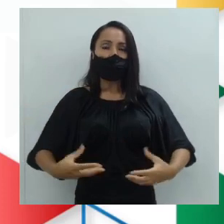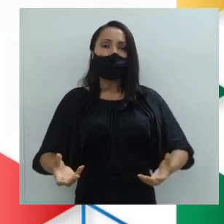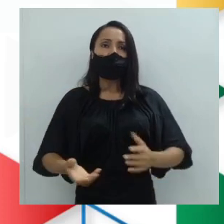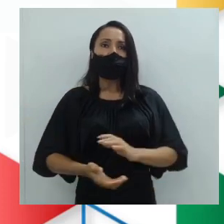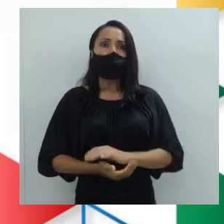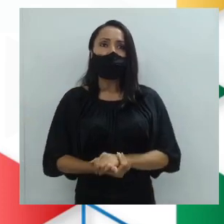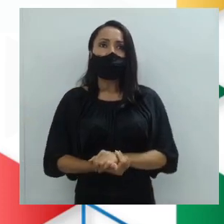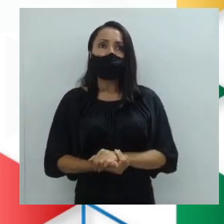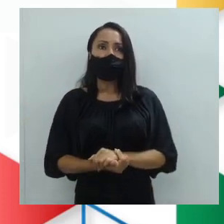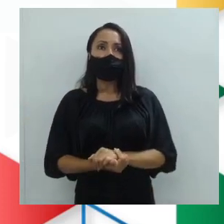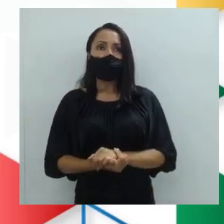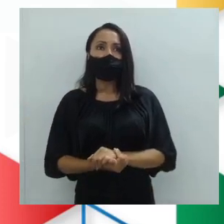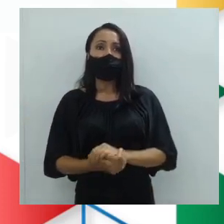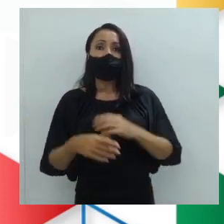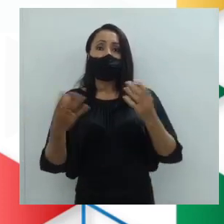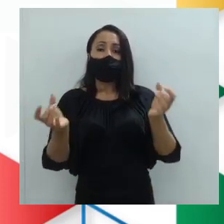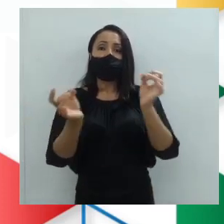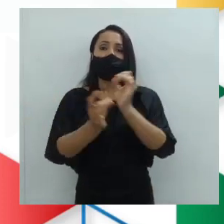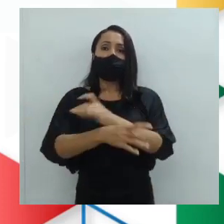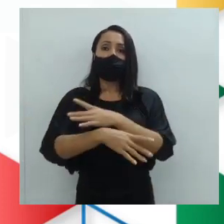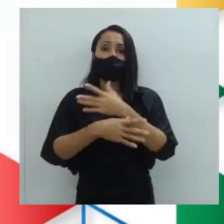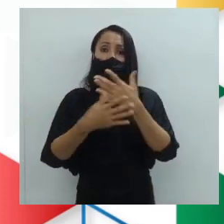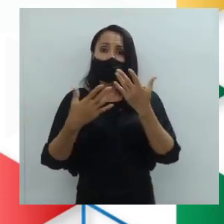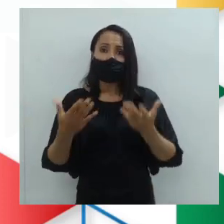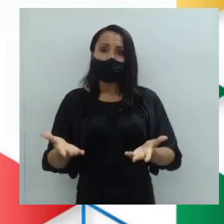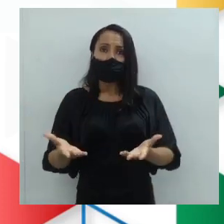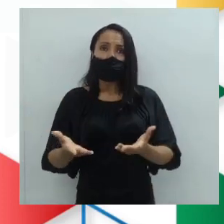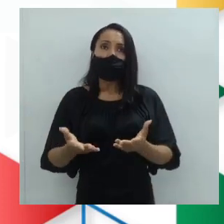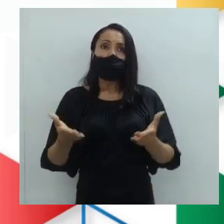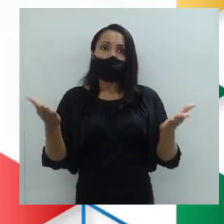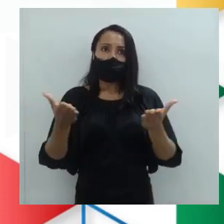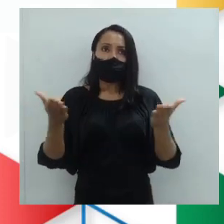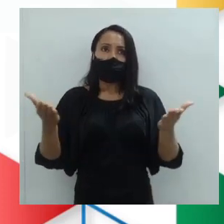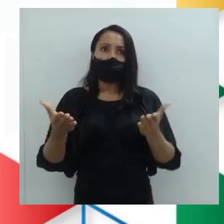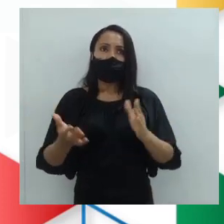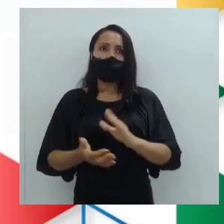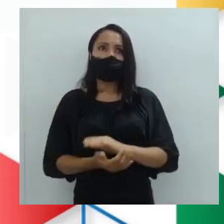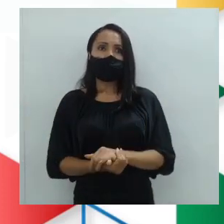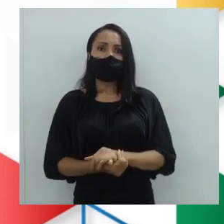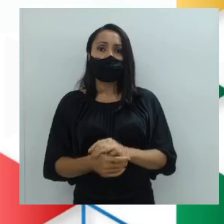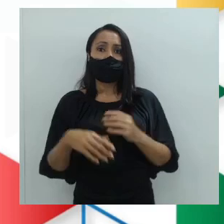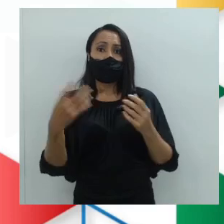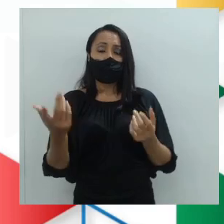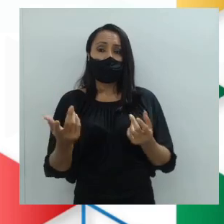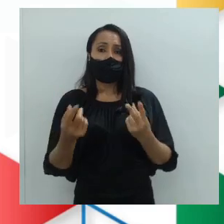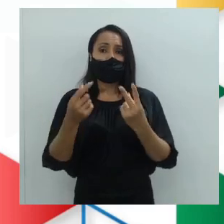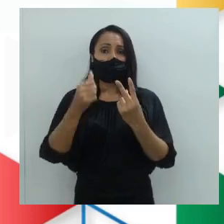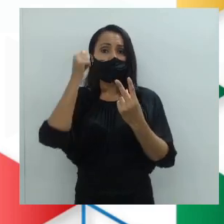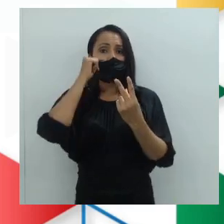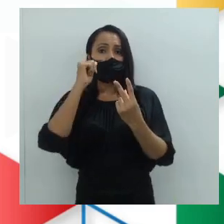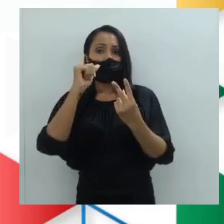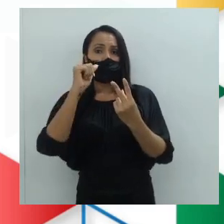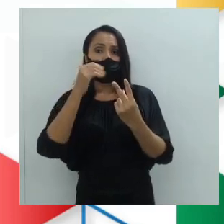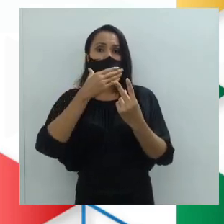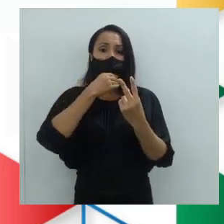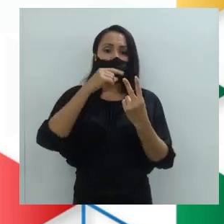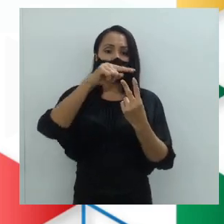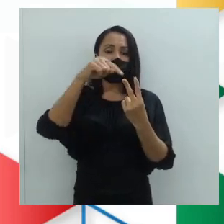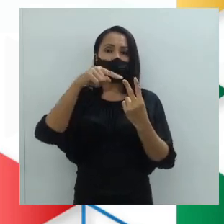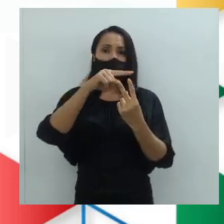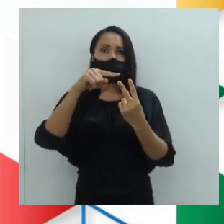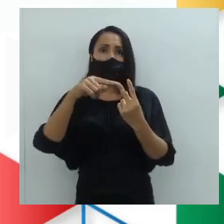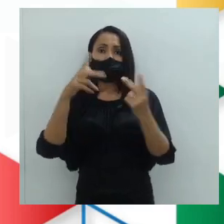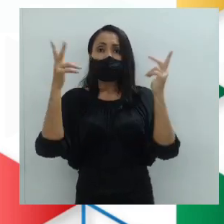olhem só, eu finalizo com essa. Preste bem atenção. Aqui há um casal que está em um determinado